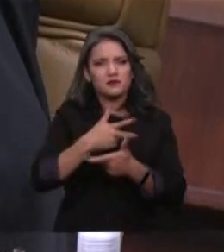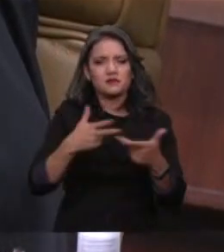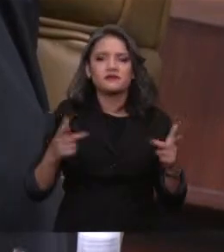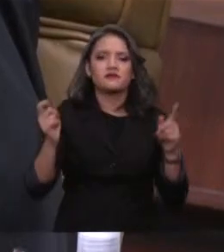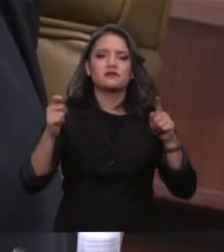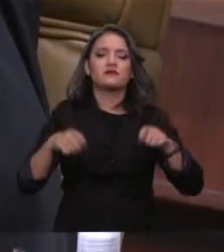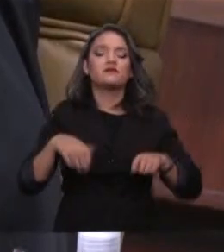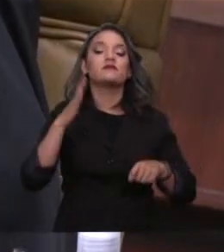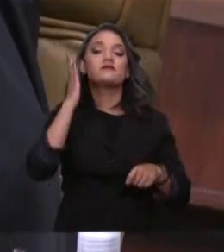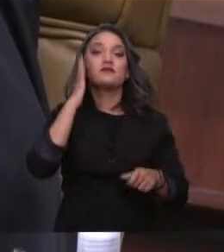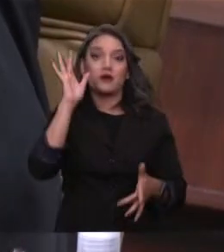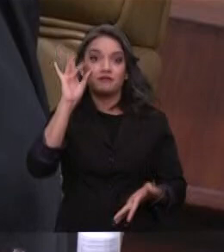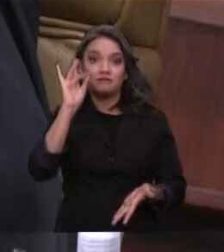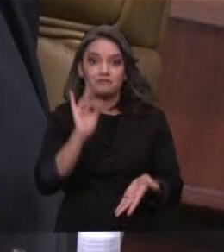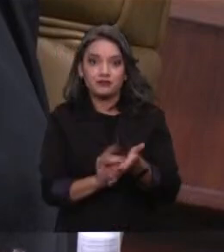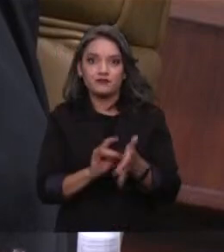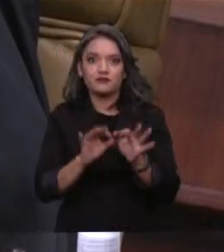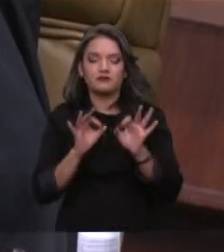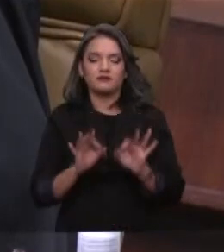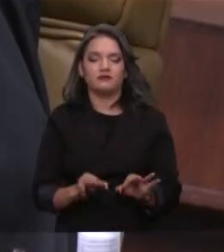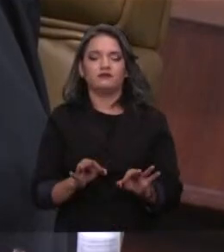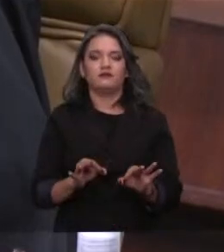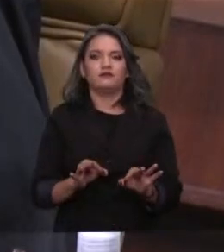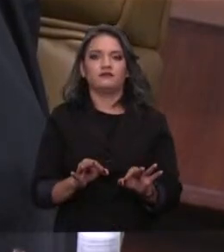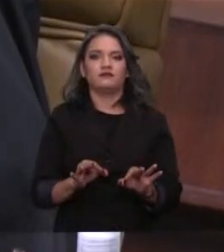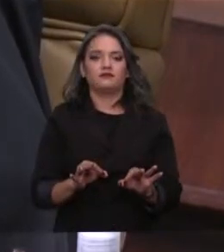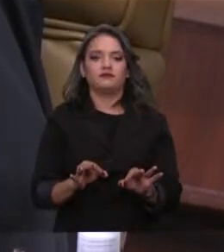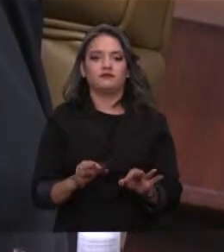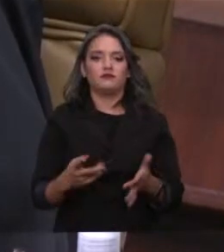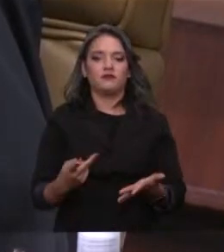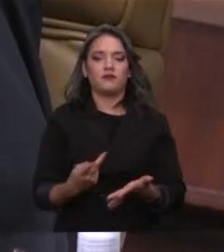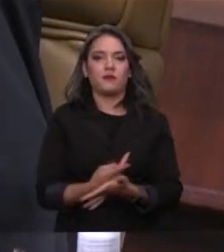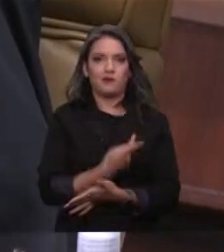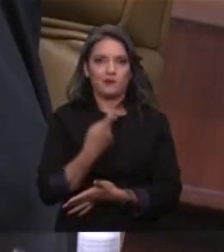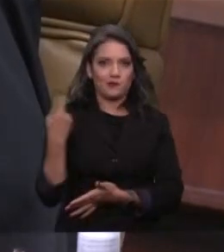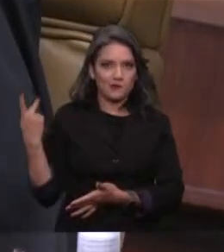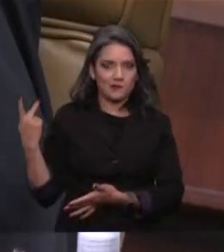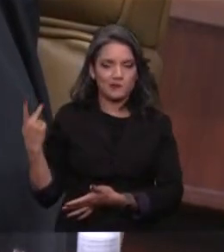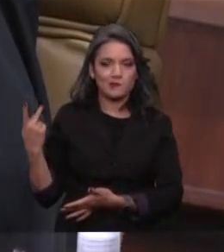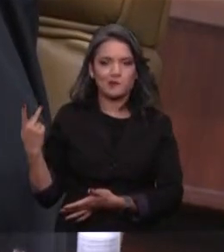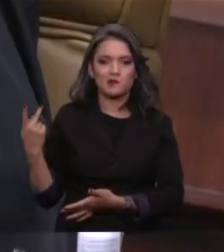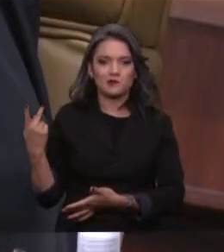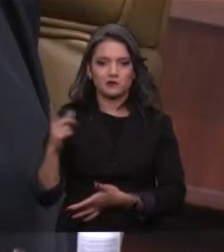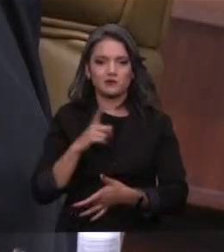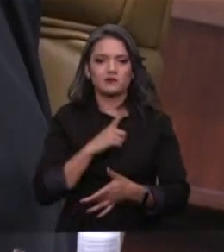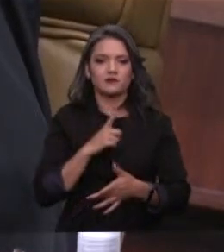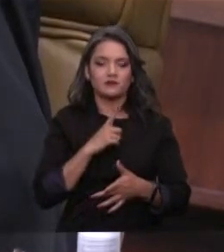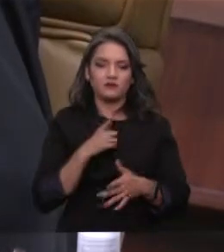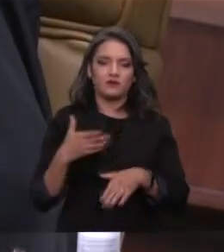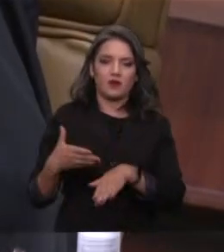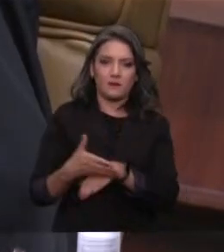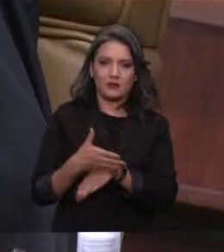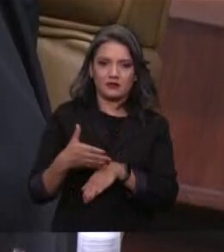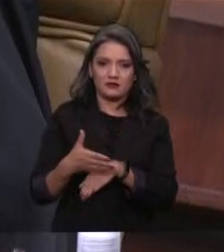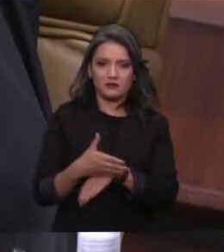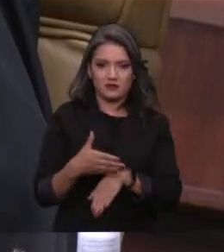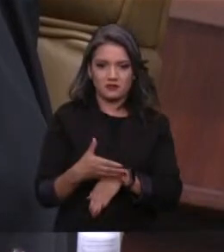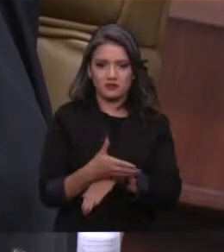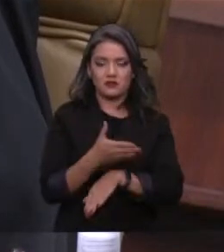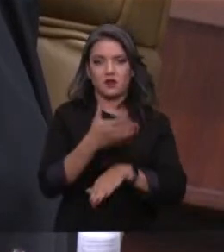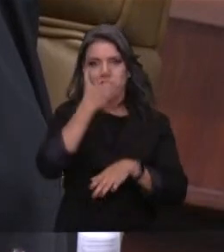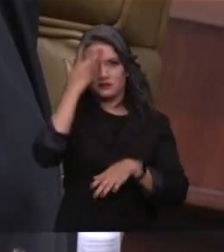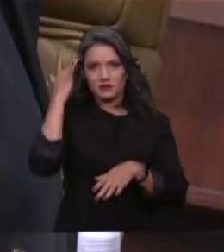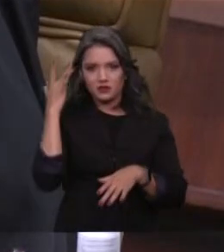do ônus de efetivamente comprovar, acima de dúvida razoável, que a participação nos ilícitos